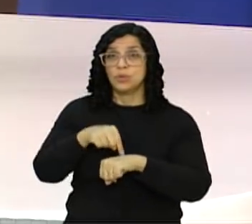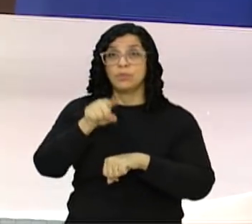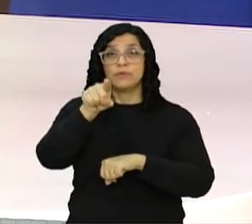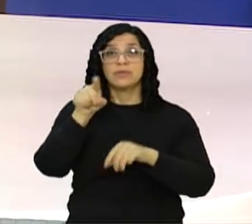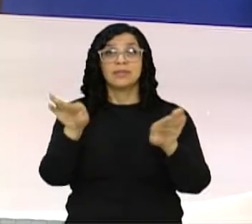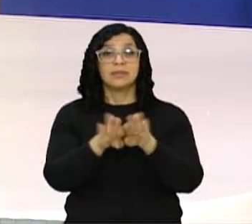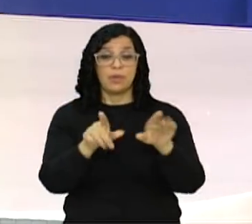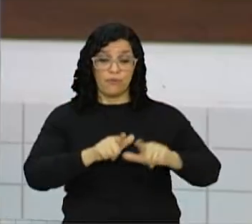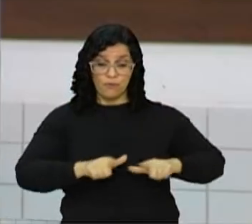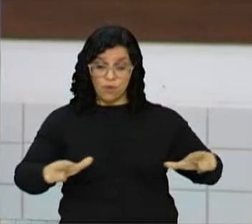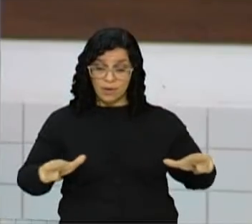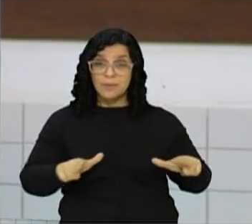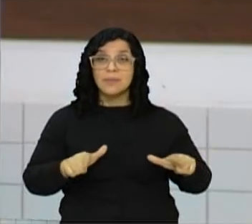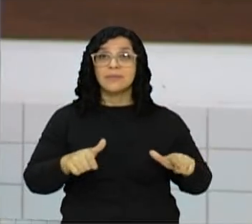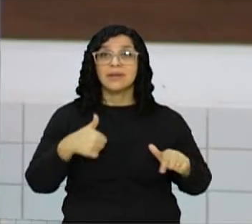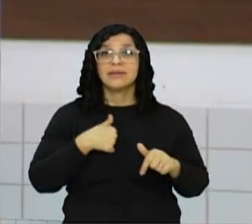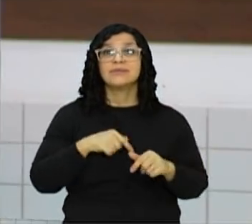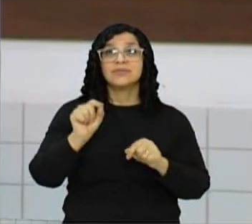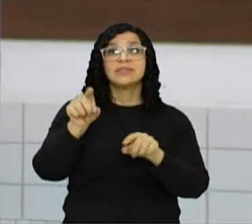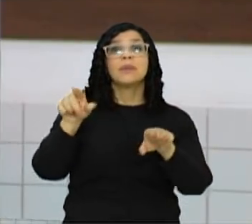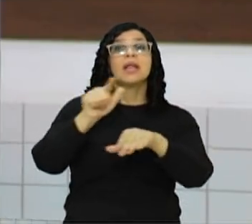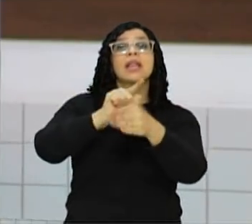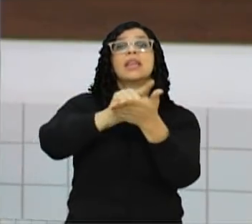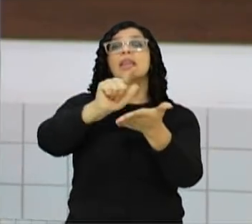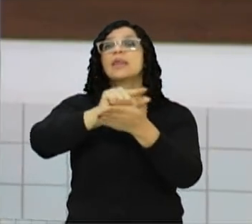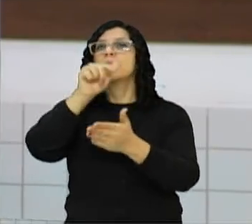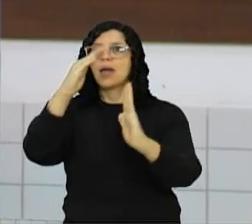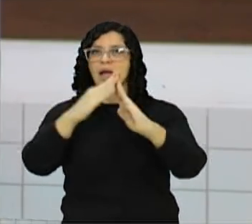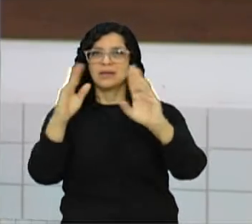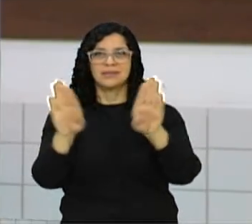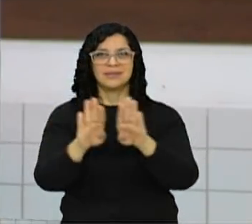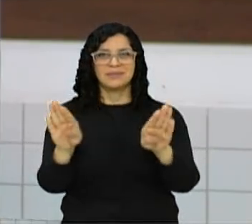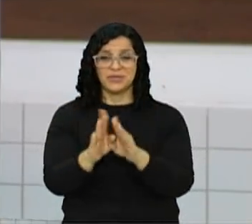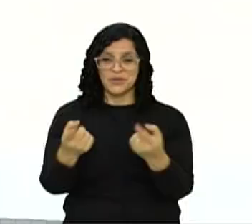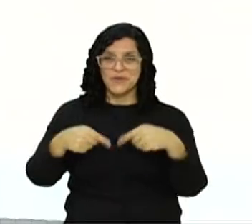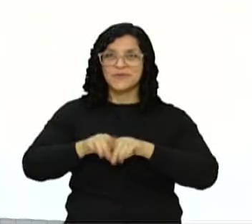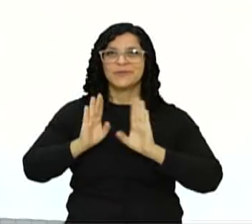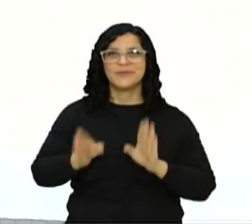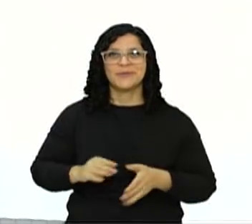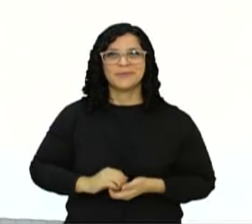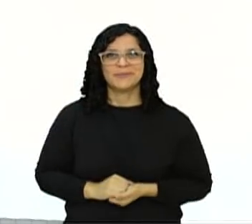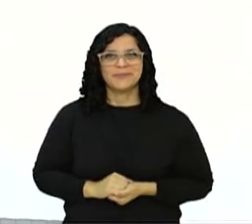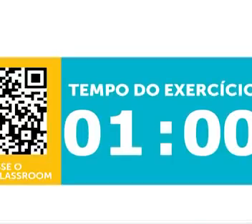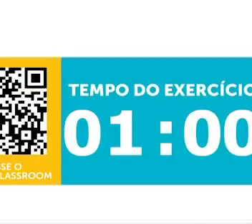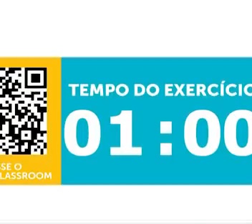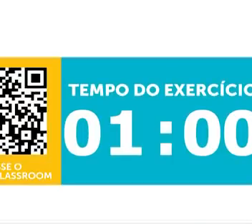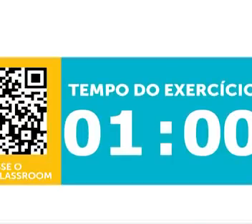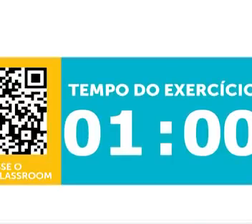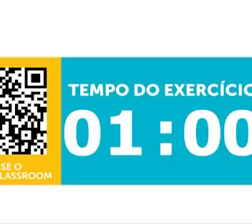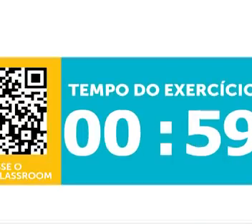para eu limpar o meu espaço aqui, você limpar o seu espaço em casa e eu já volto.